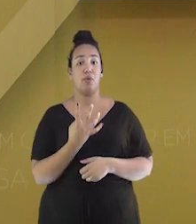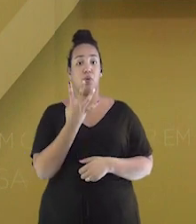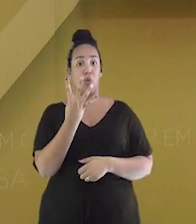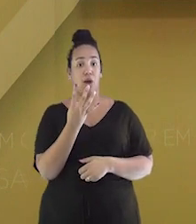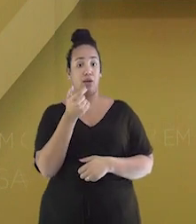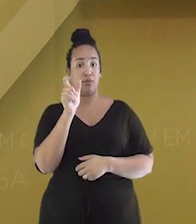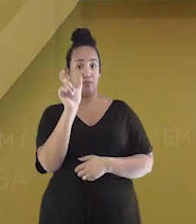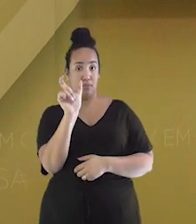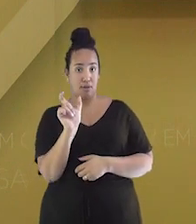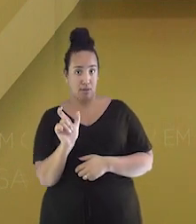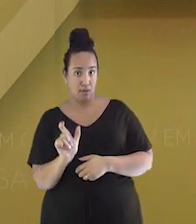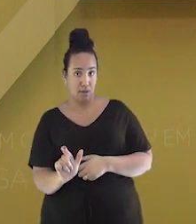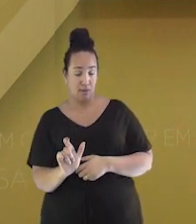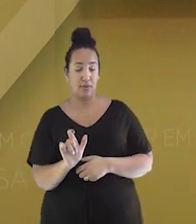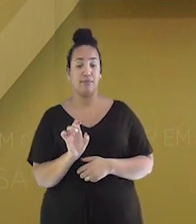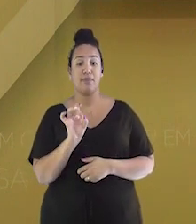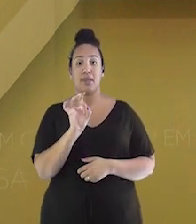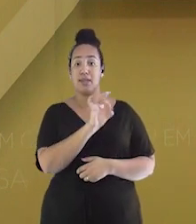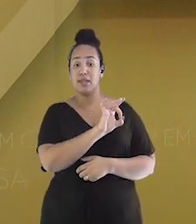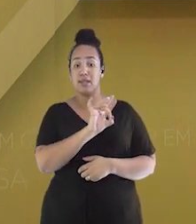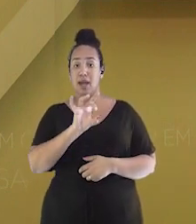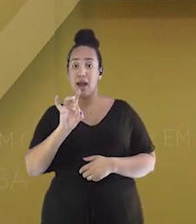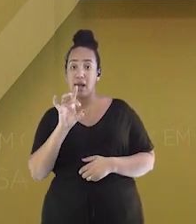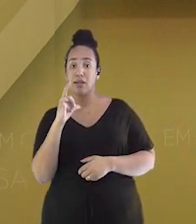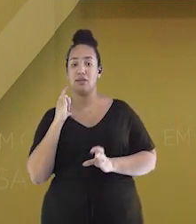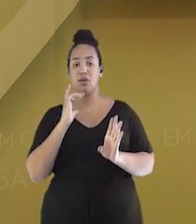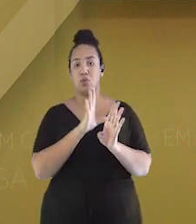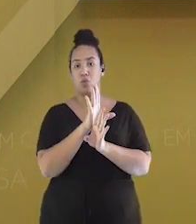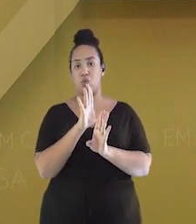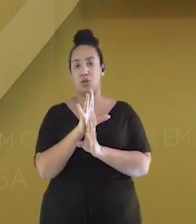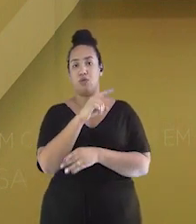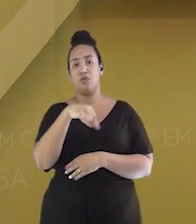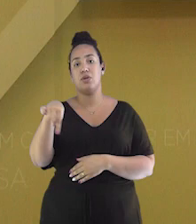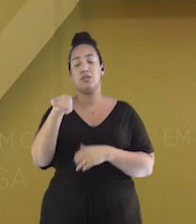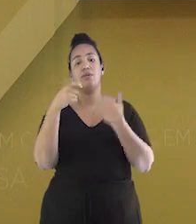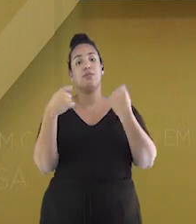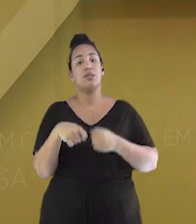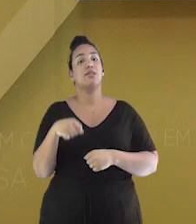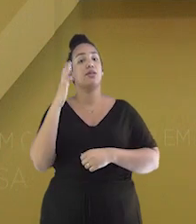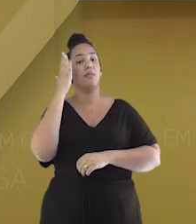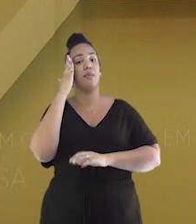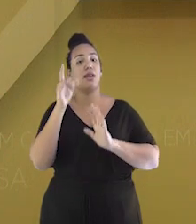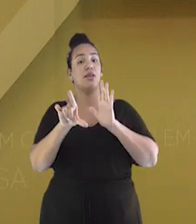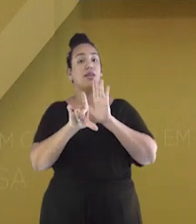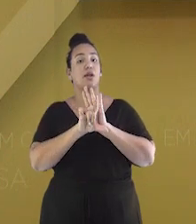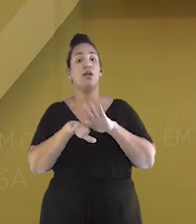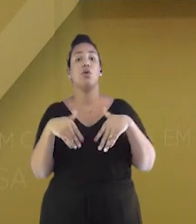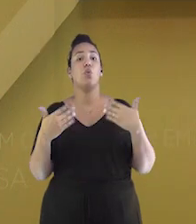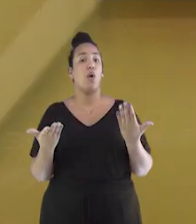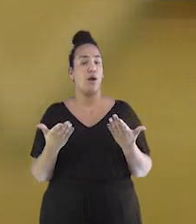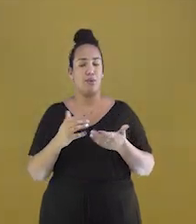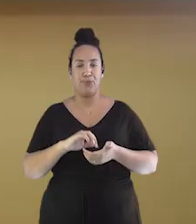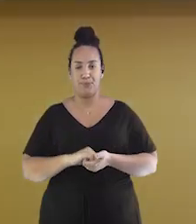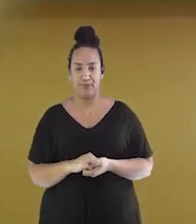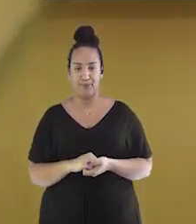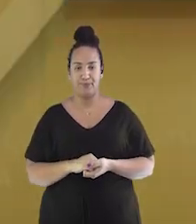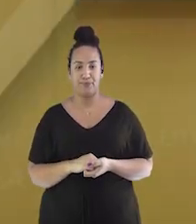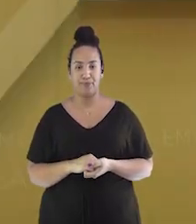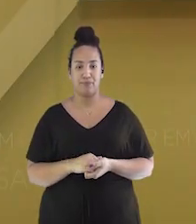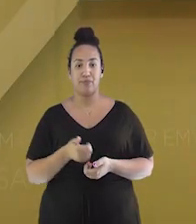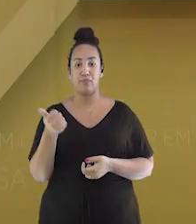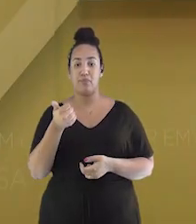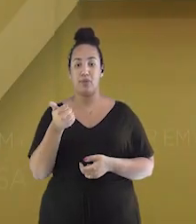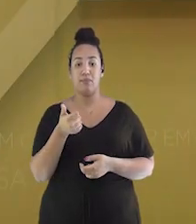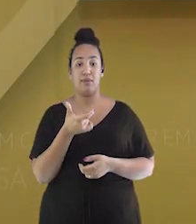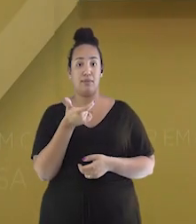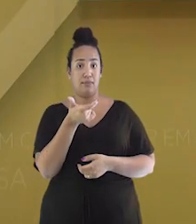palavras, cada palavra terá uma dica e você terá que acertar de qual lei nós estamos falando. Combinado? Vamos lá? Então a primeira